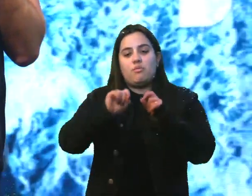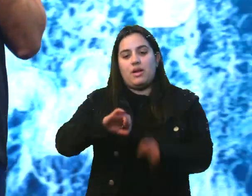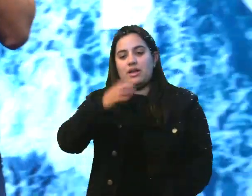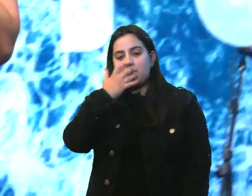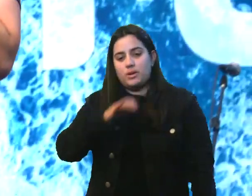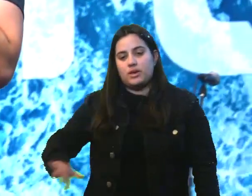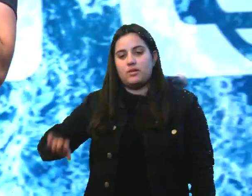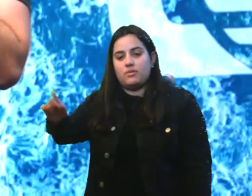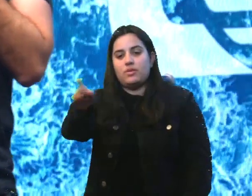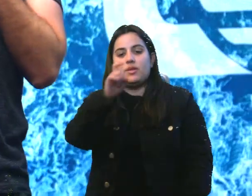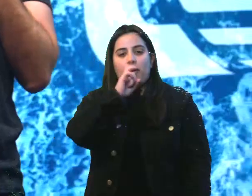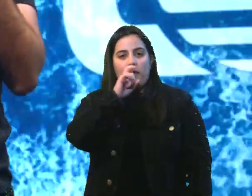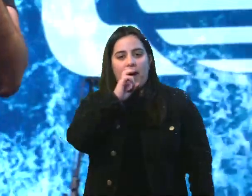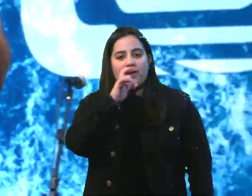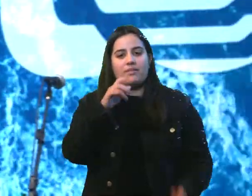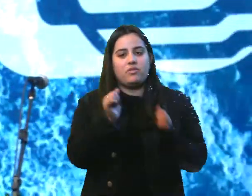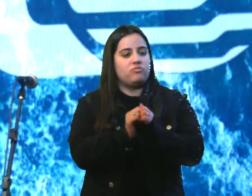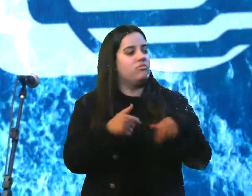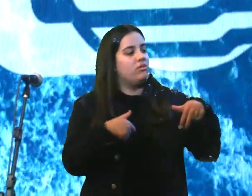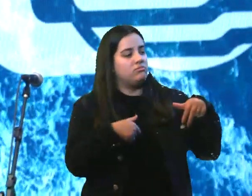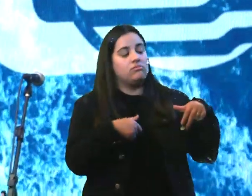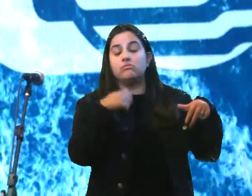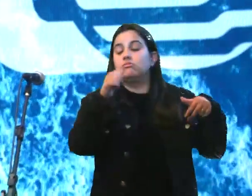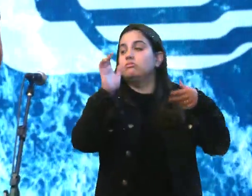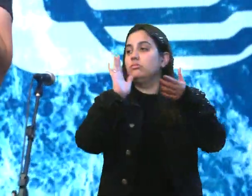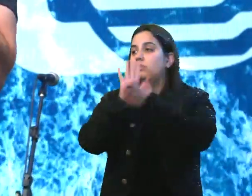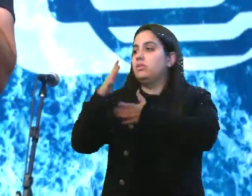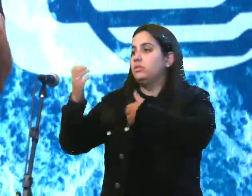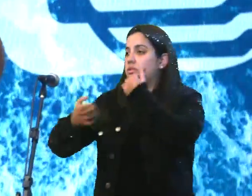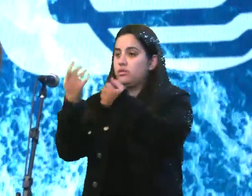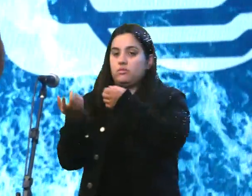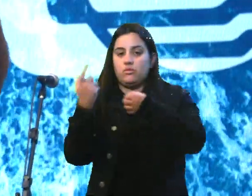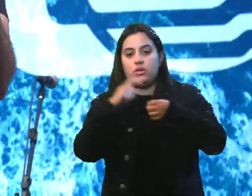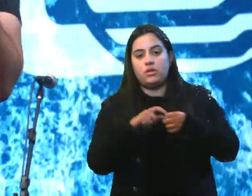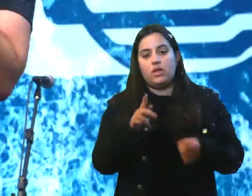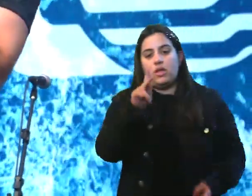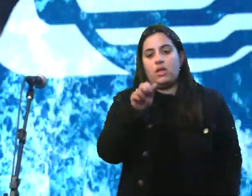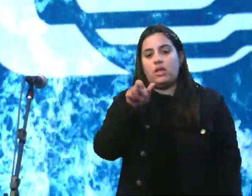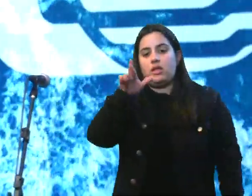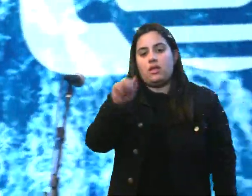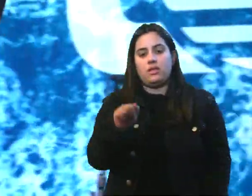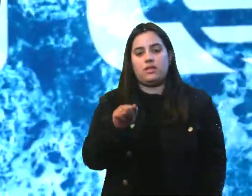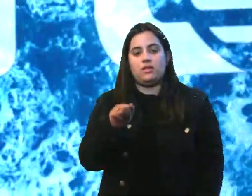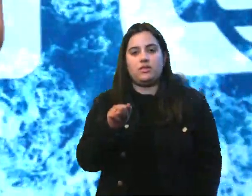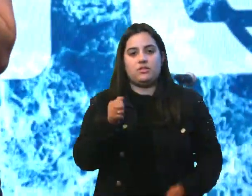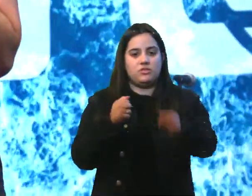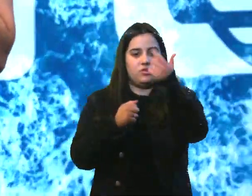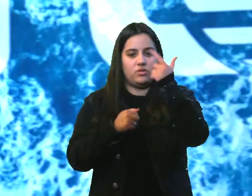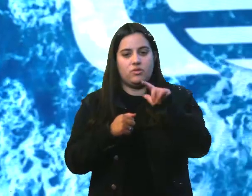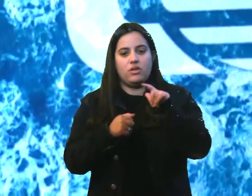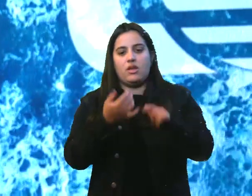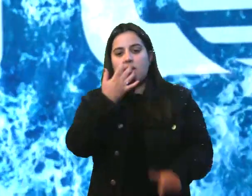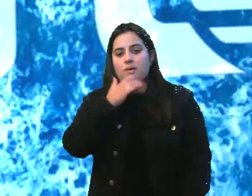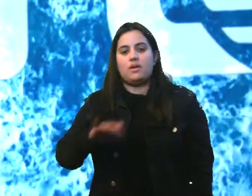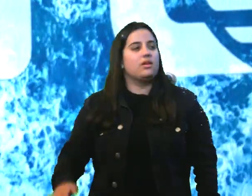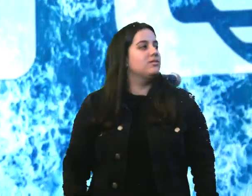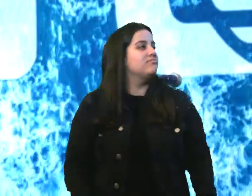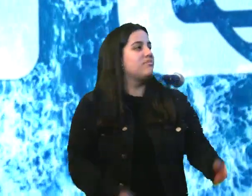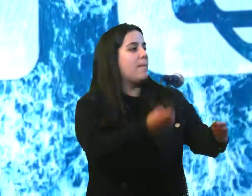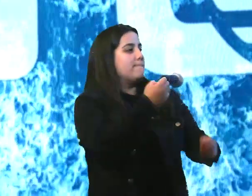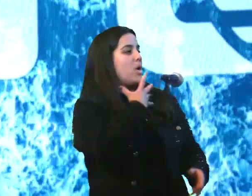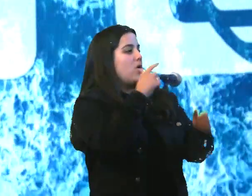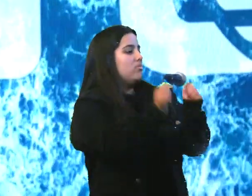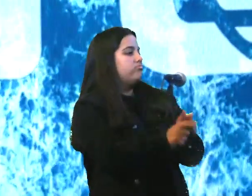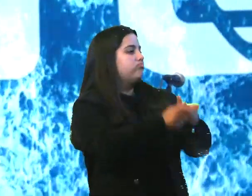com um pai, assim. Aí eu saí correndo, assim. De repente eu voltei. A Kiara passou assim por eles, assim. De repente a criança olha para mim e fala assim, boa